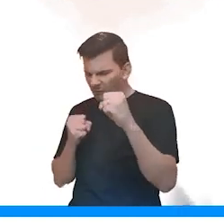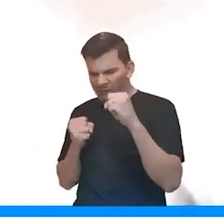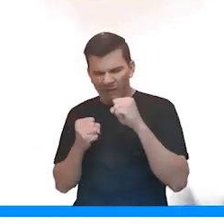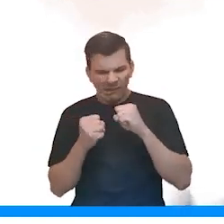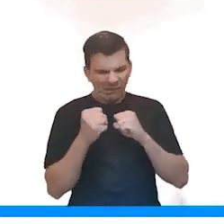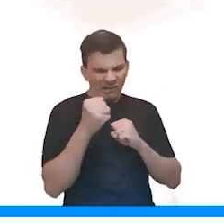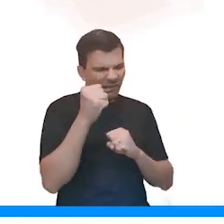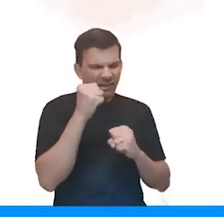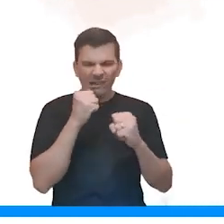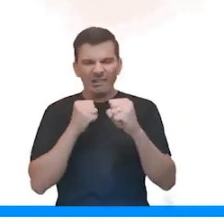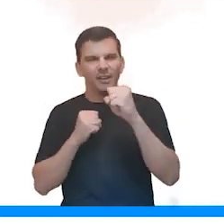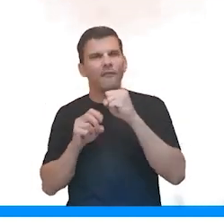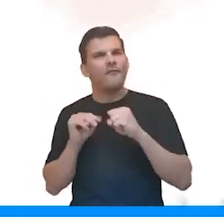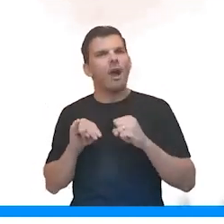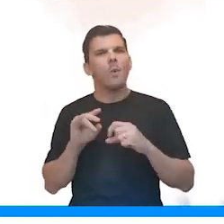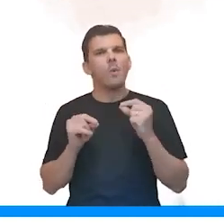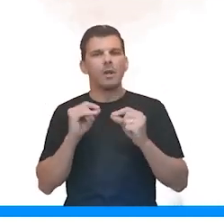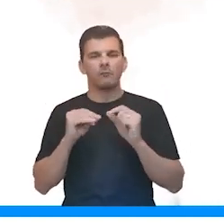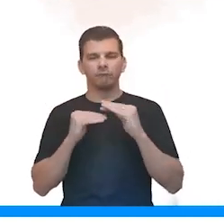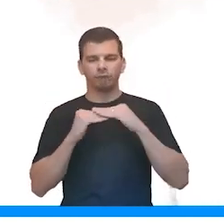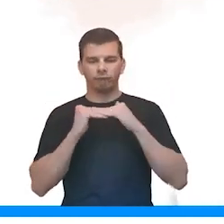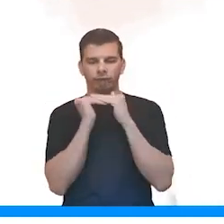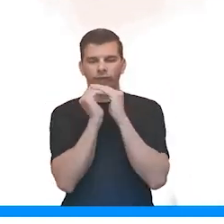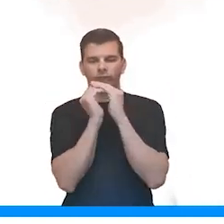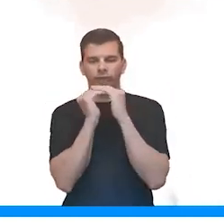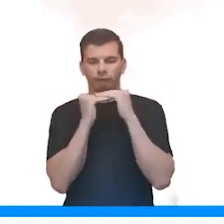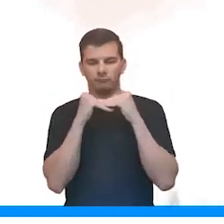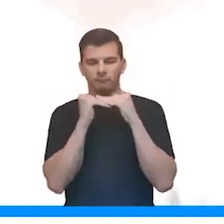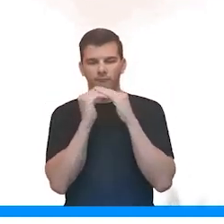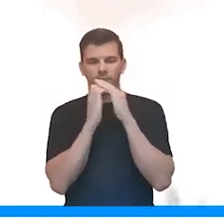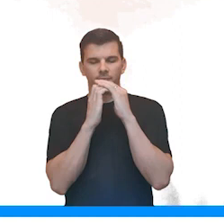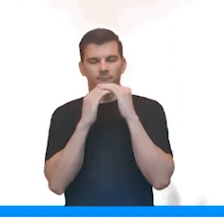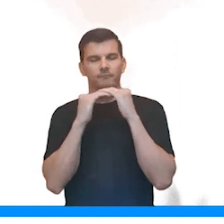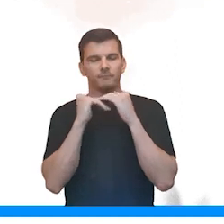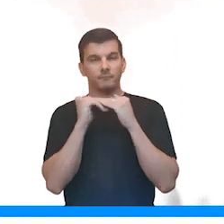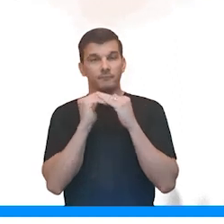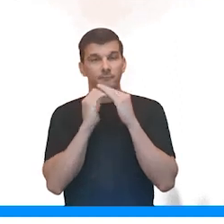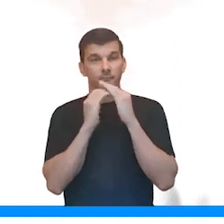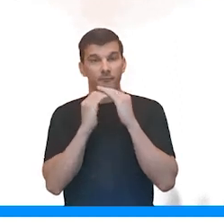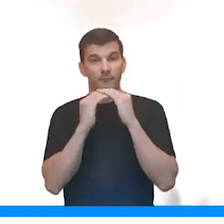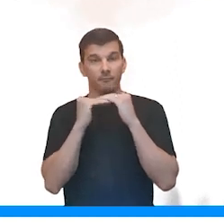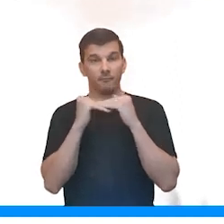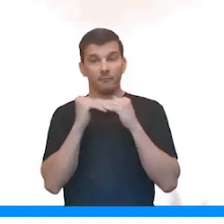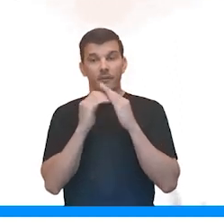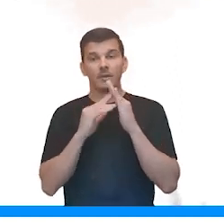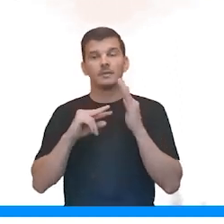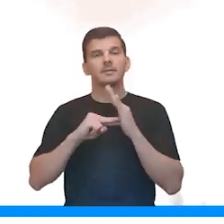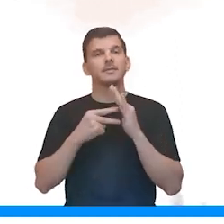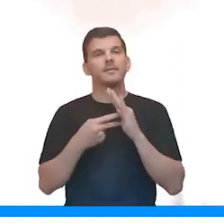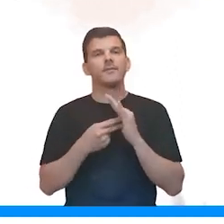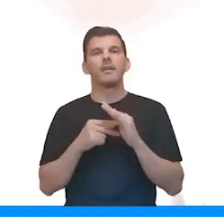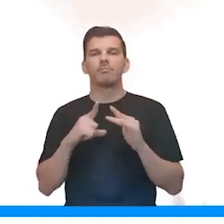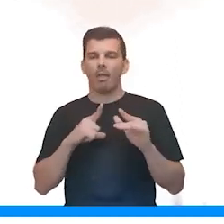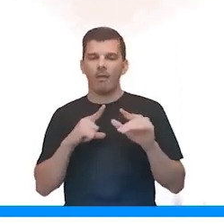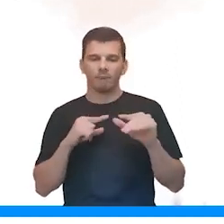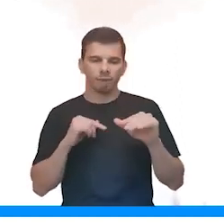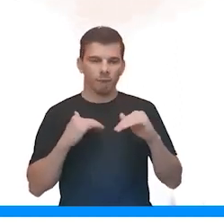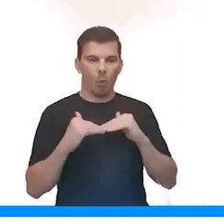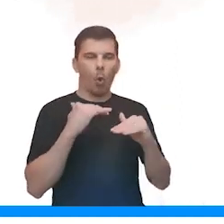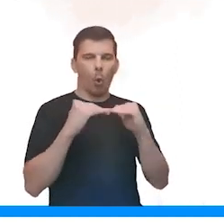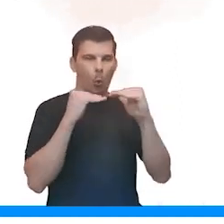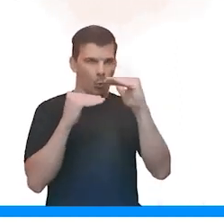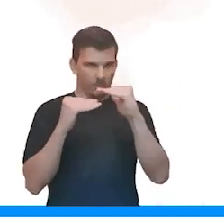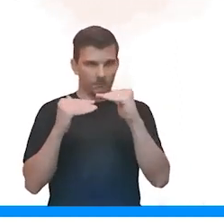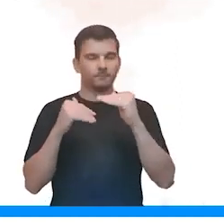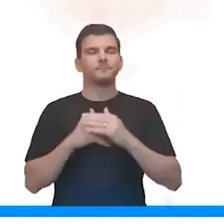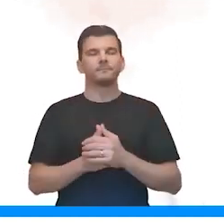então? A única parte do recipiente que vai se mover é o êmbolo, essa tampinha, então ela vai subir. Ela sobe, significa